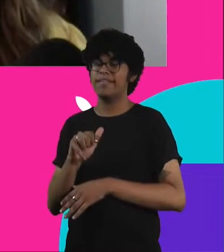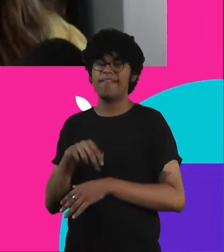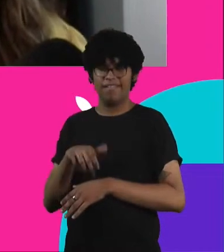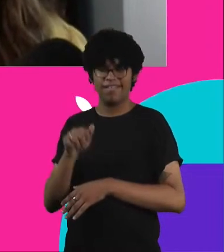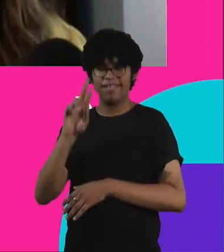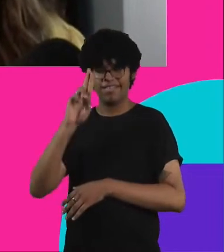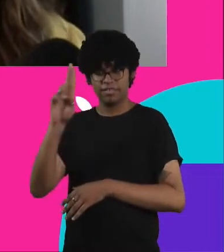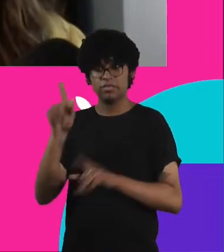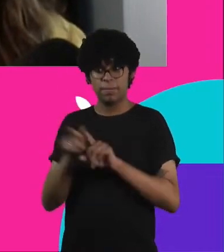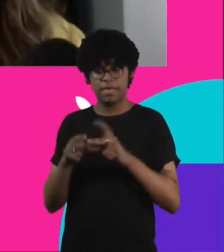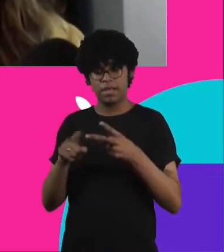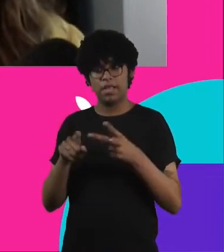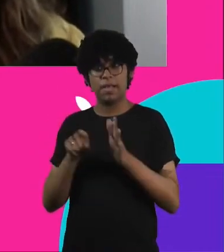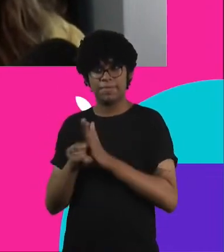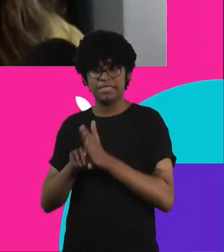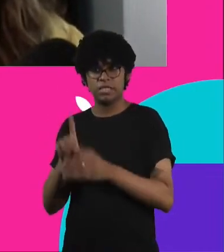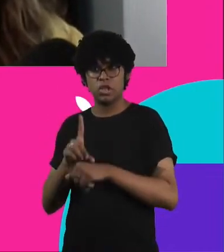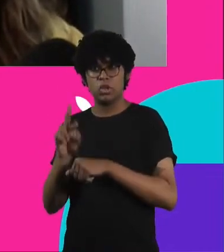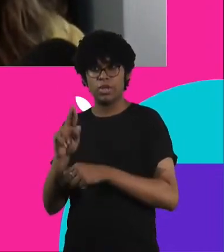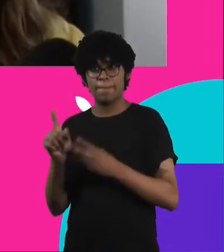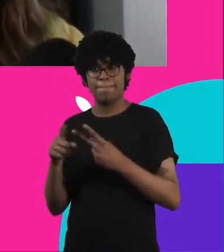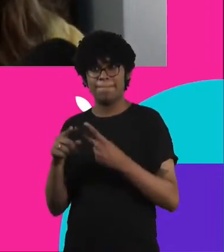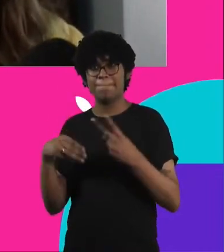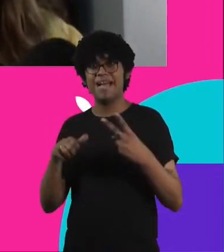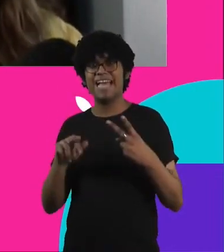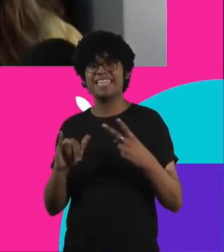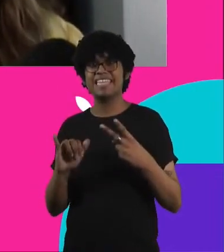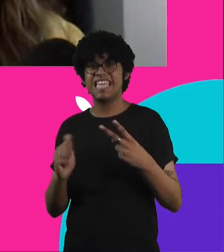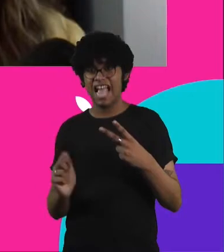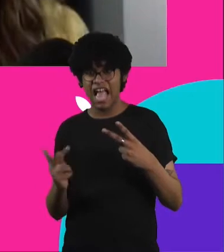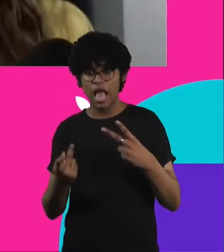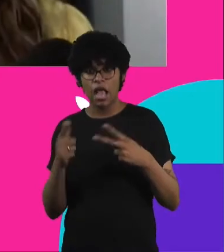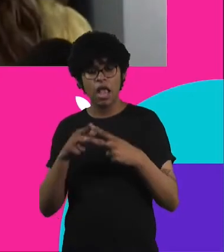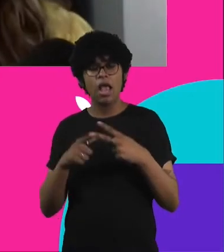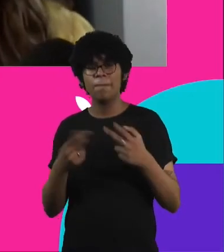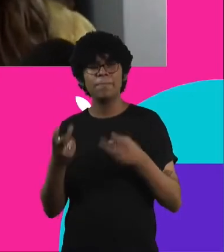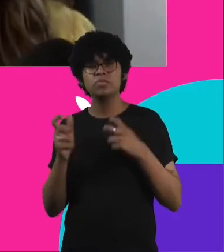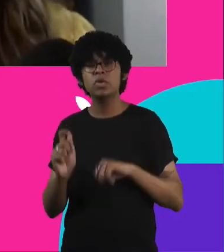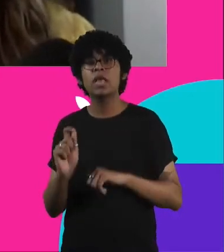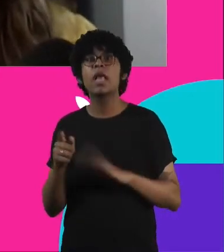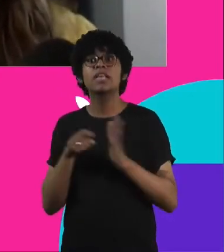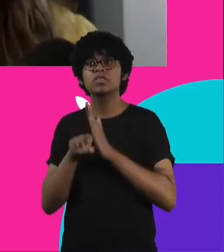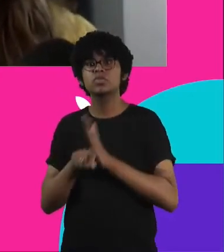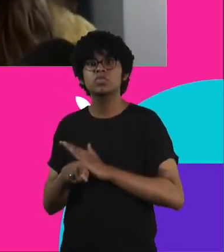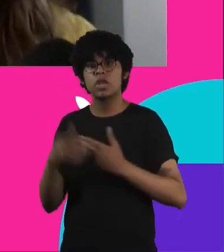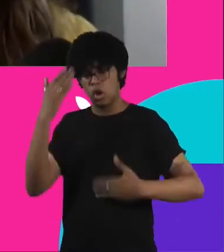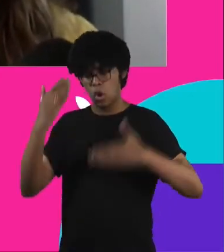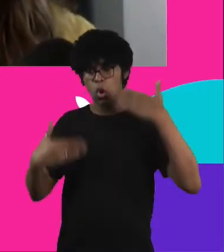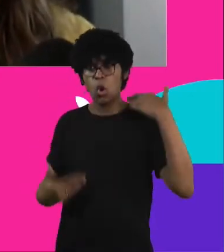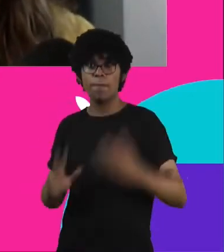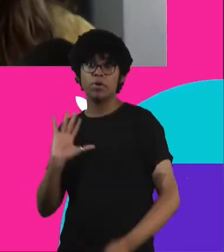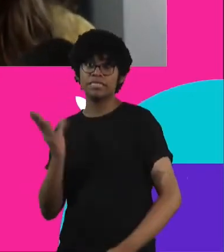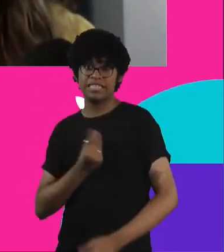grande pesquisadora doutora Maria Rafaela, que elas perceberam estudos sobre corporalidades trans nos